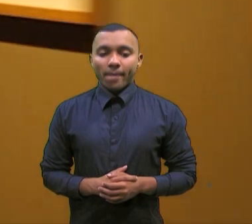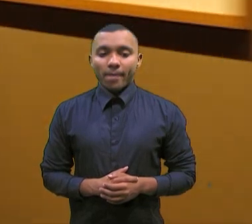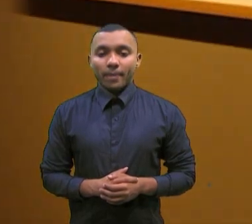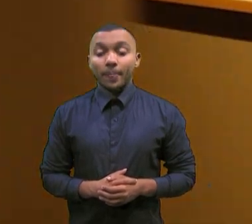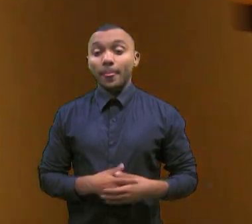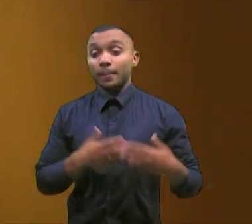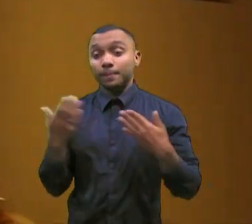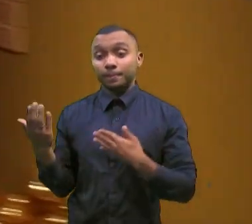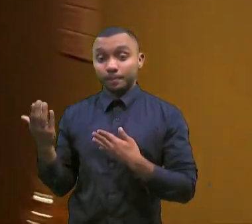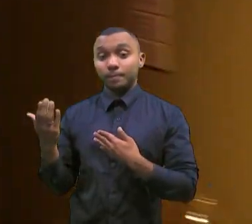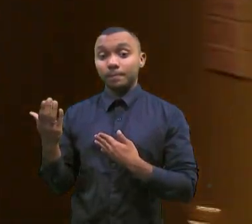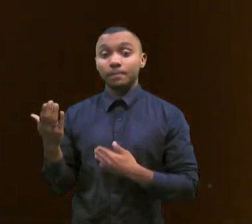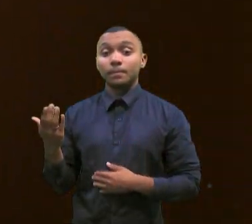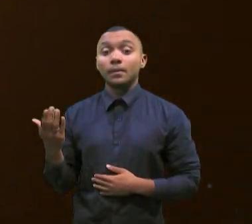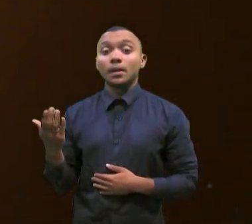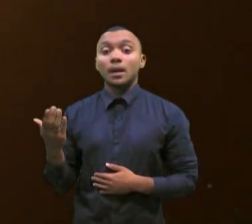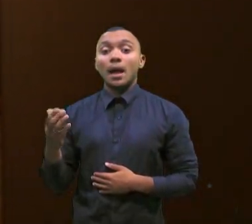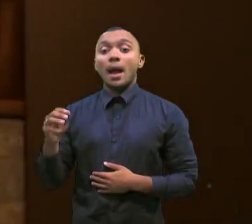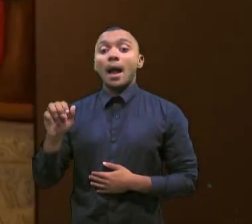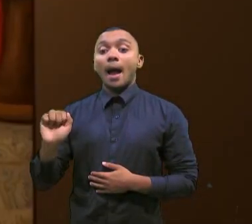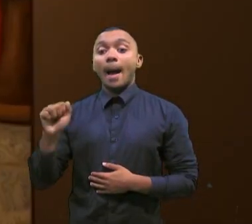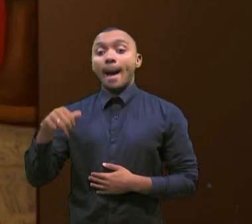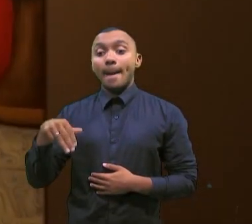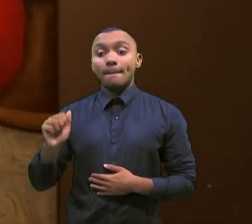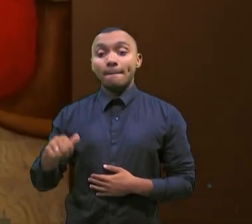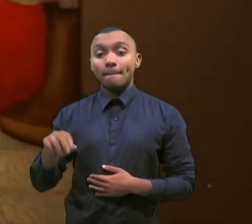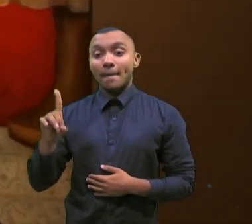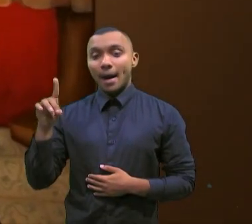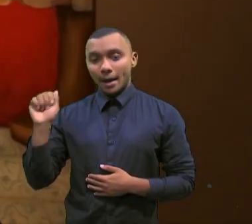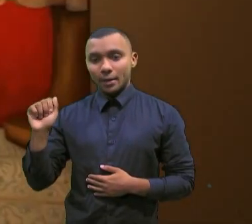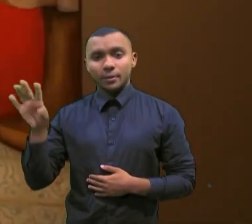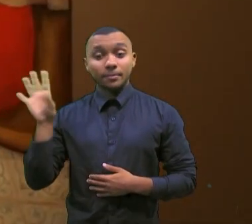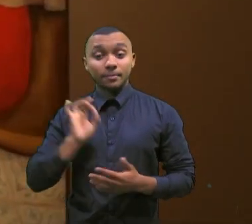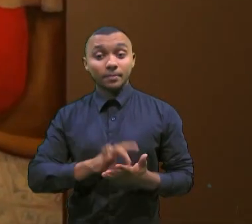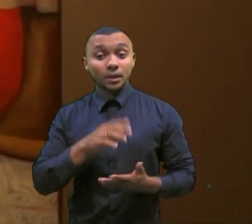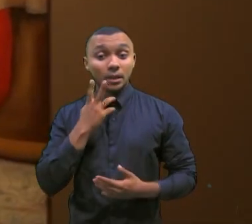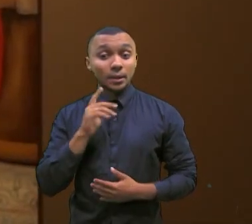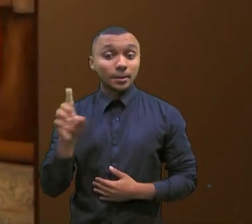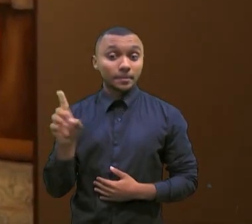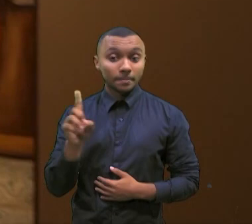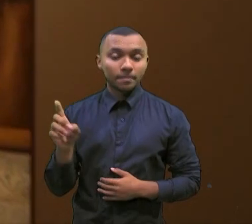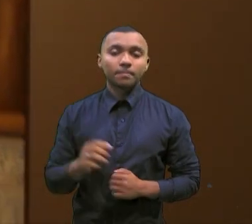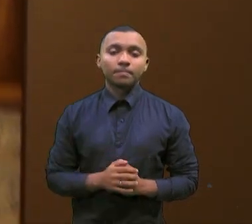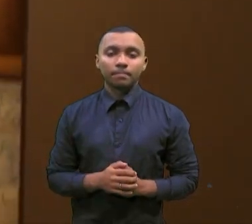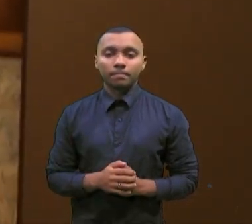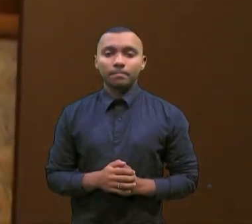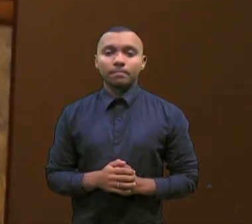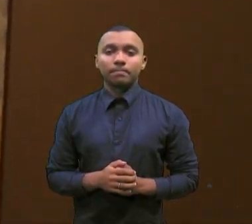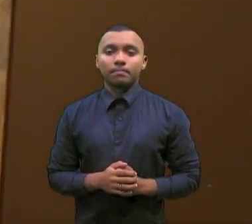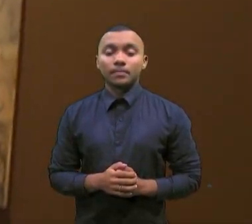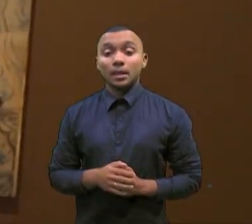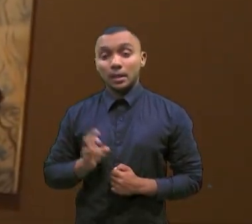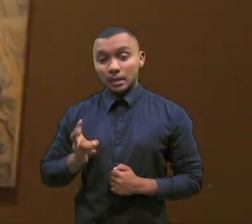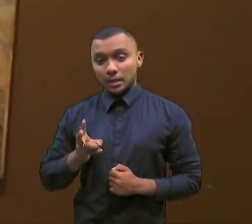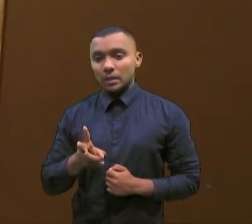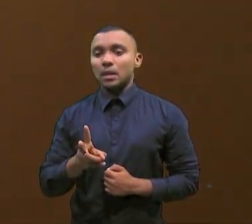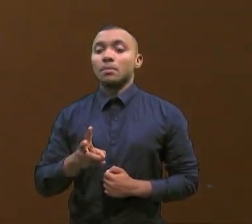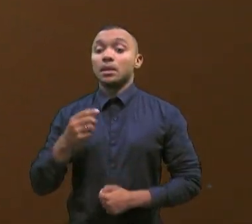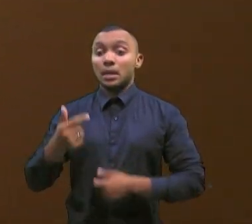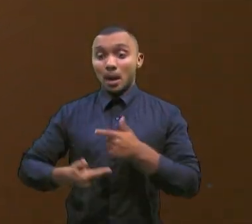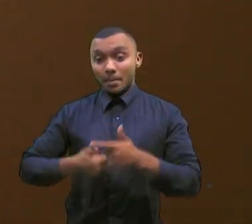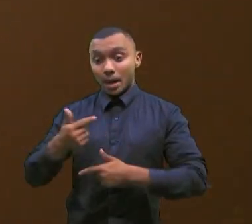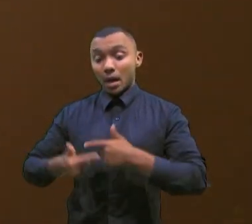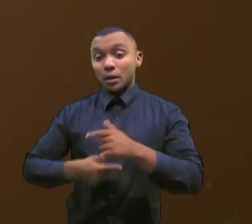Amanda Nunes. Amanda Amanda Nunes é uma Nunes. artista, ela não vai ser isso, não parece que ela É, ela é uma não. artista que vive e trabalha aqui no